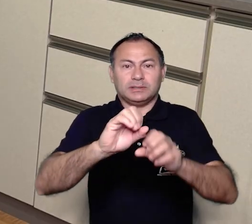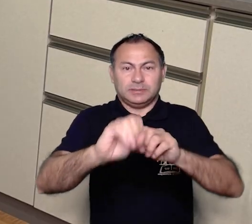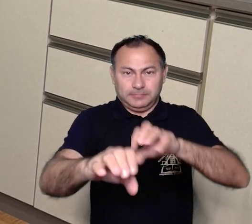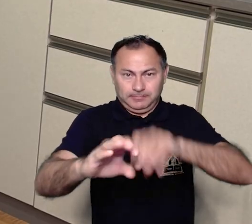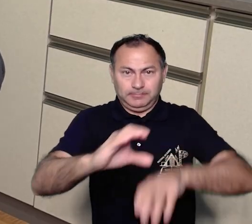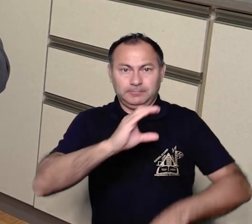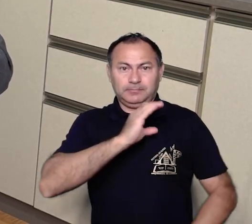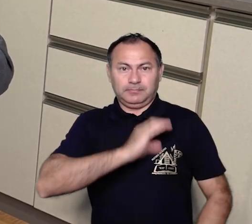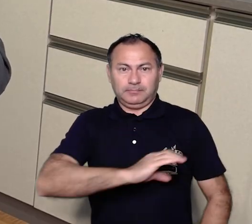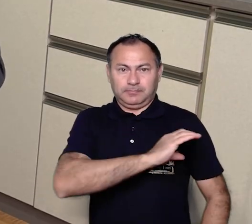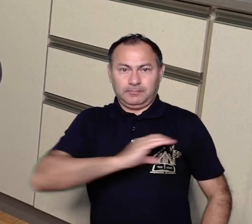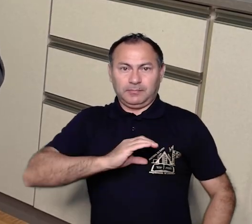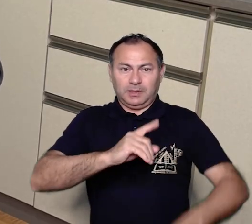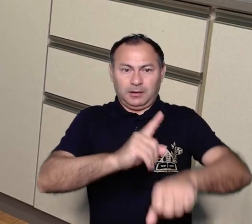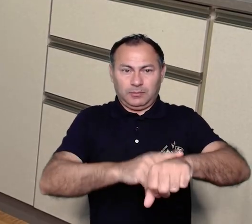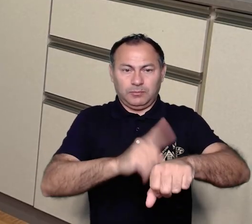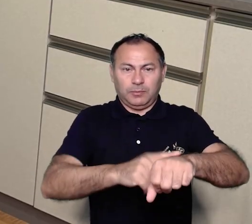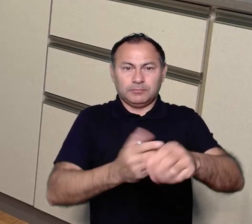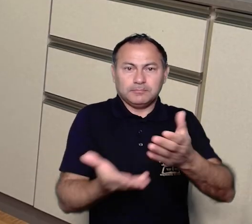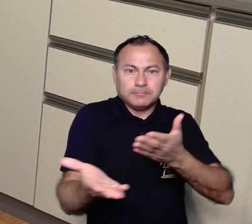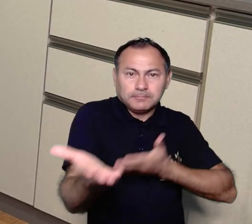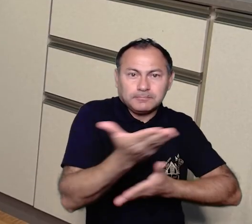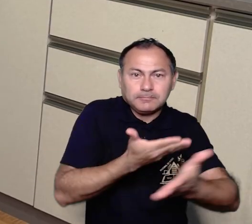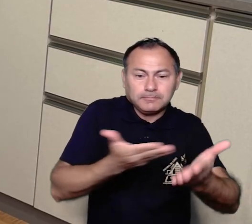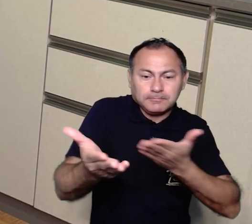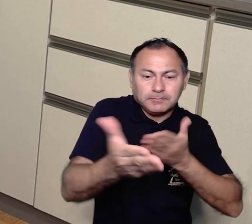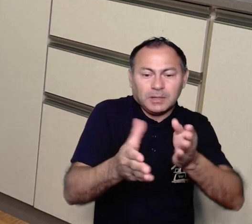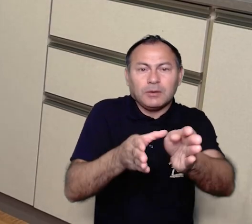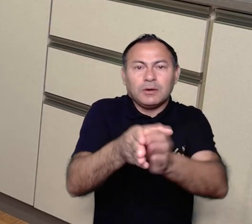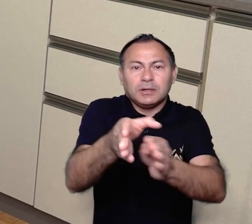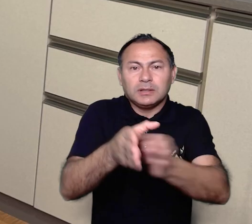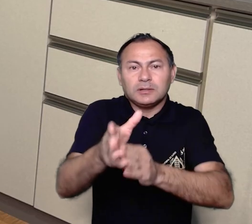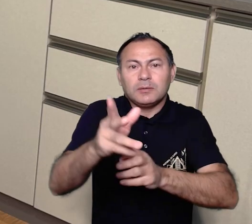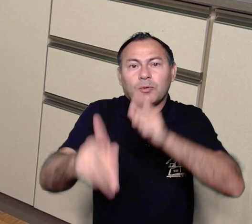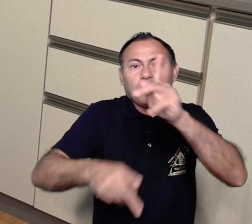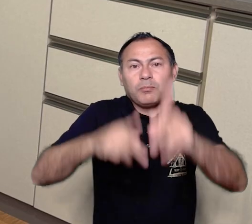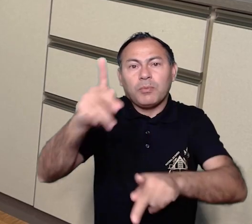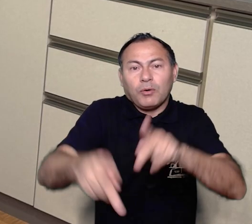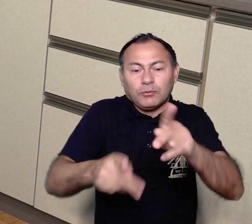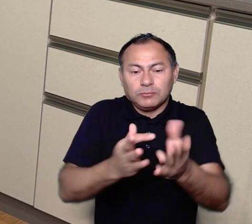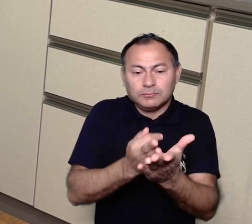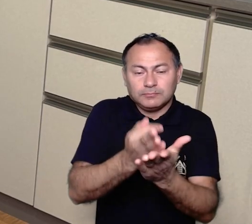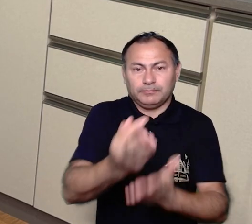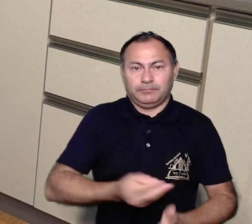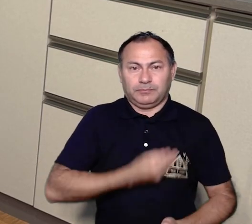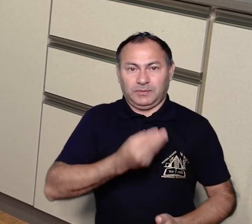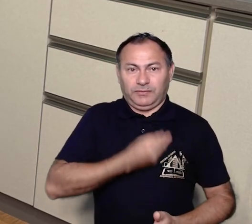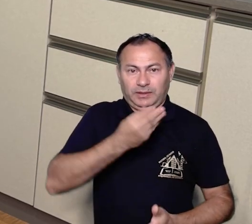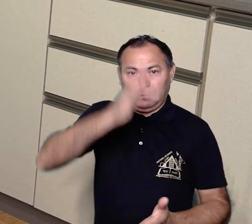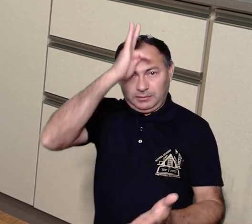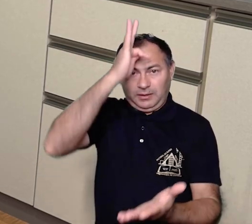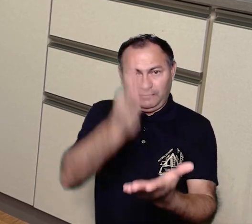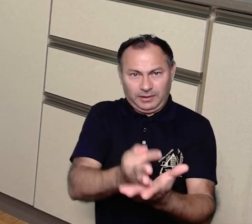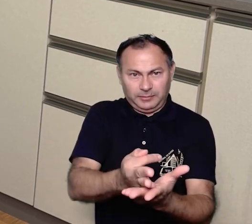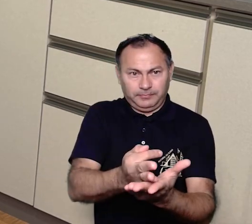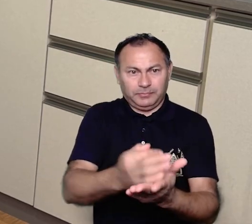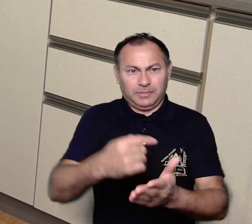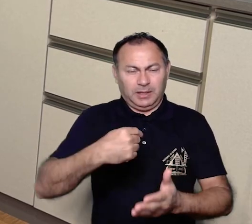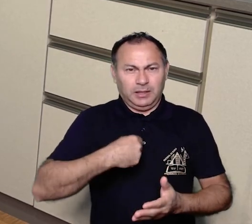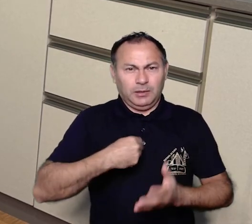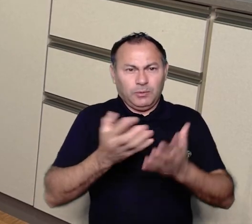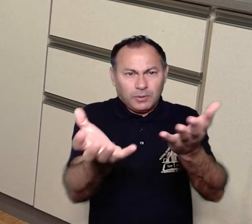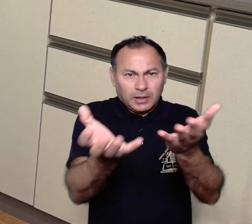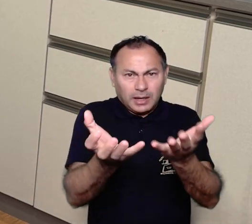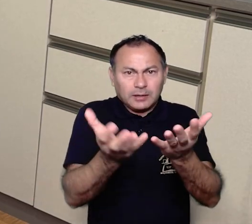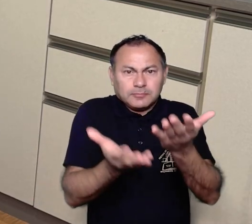catequeses, algum momento de partilha, de orientação para os fiéis na vivência da fé. E